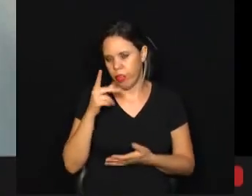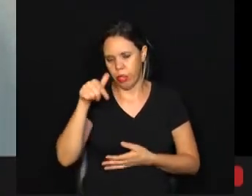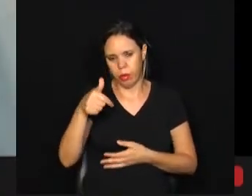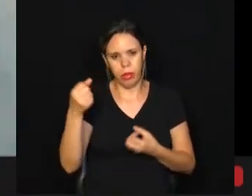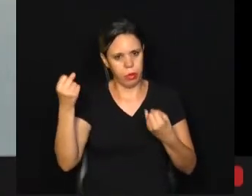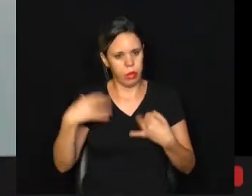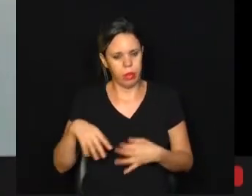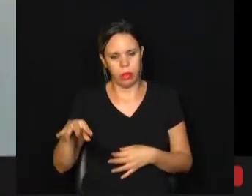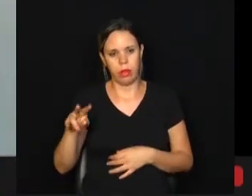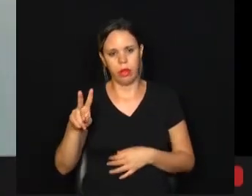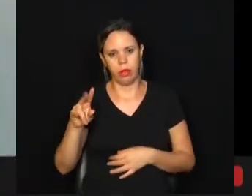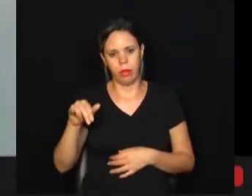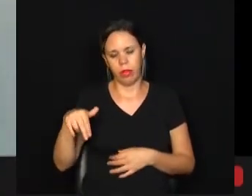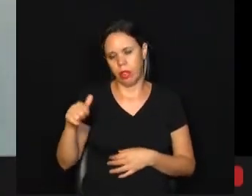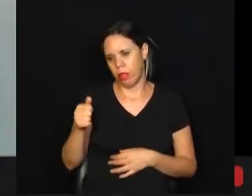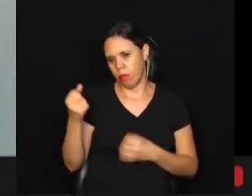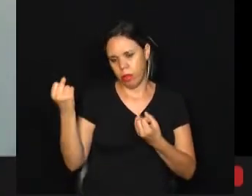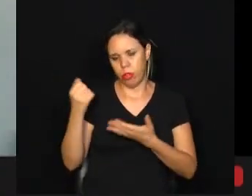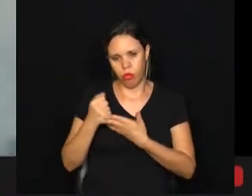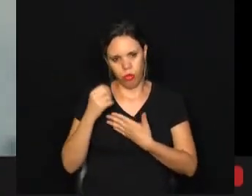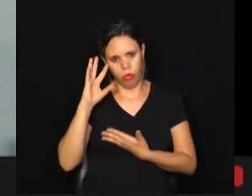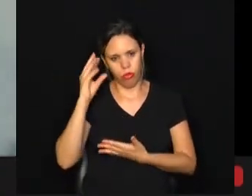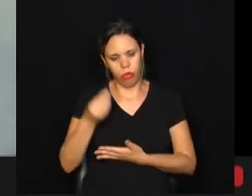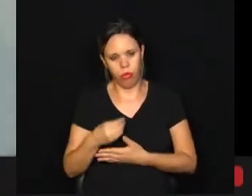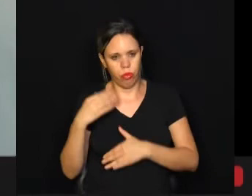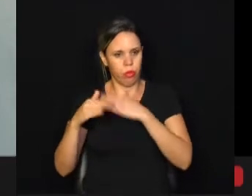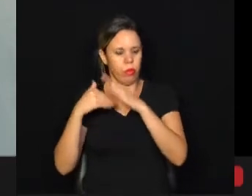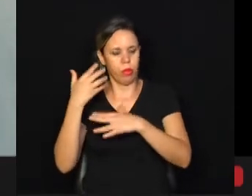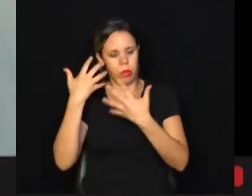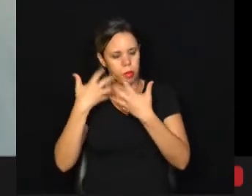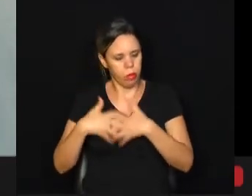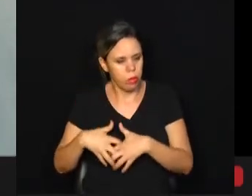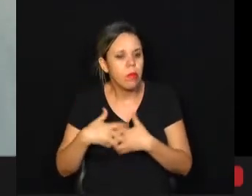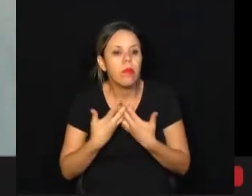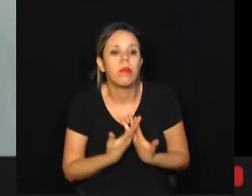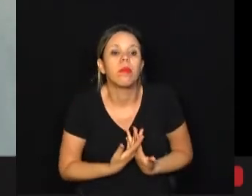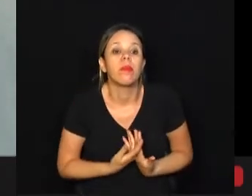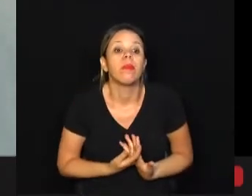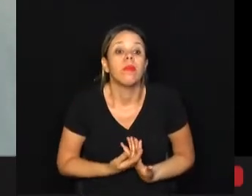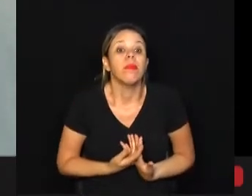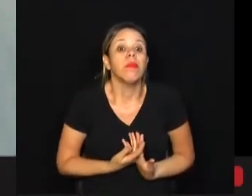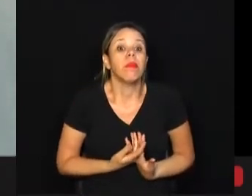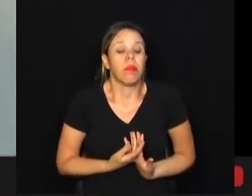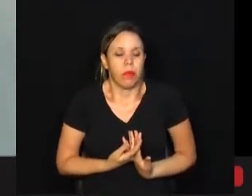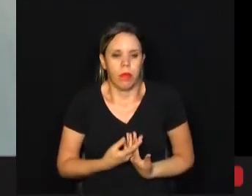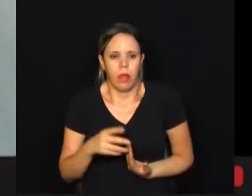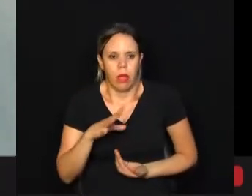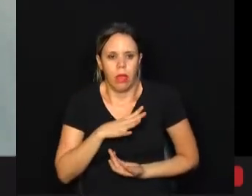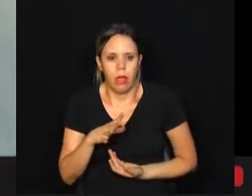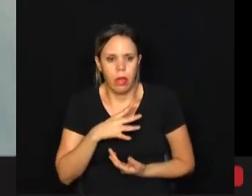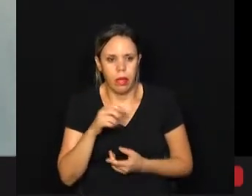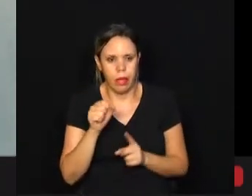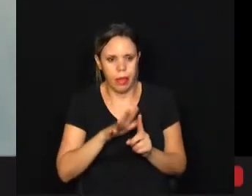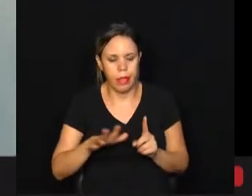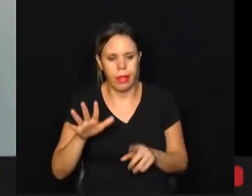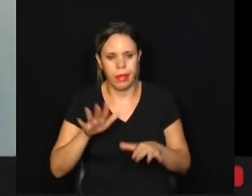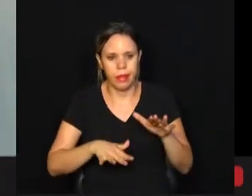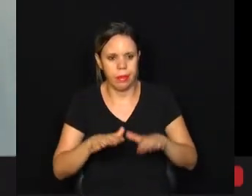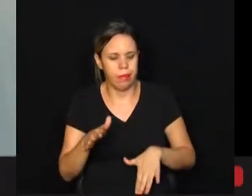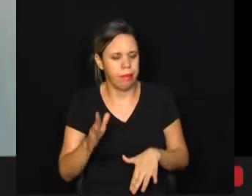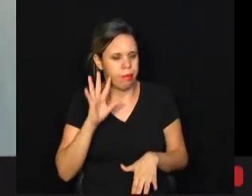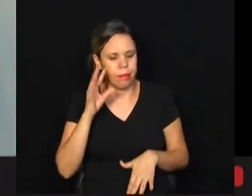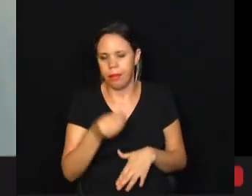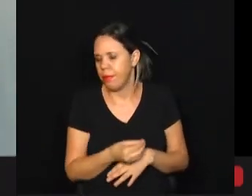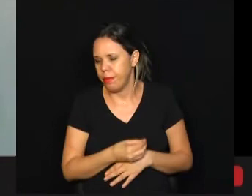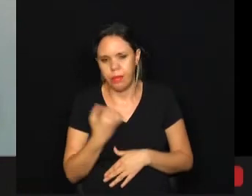pudesse me ajudar a desenvolver esse raciocínio. Né? A cidade, a sociedade, às vezes não